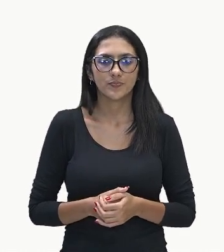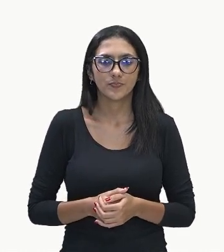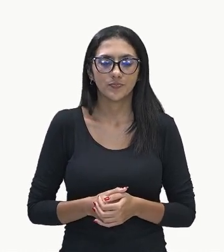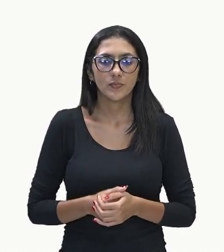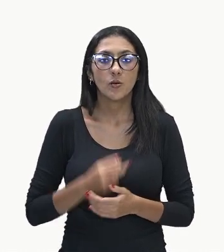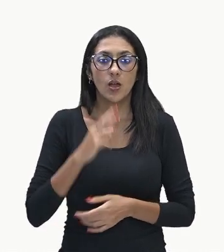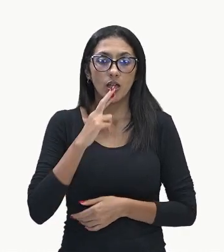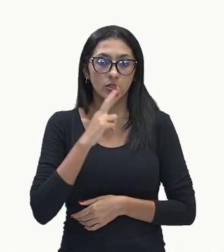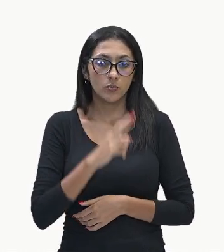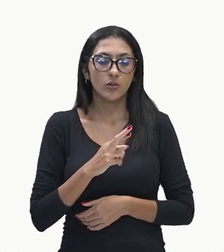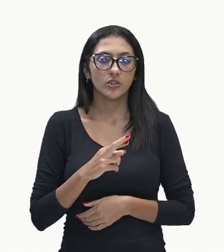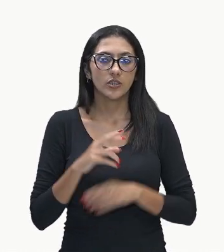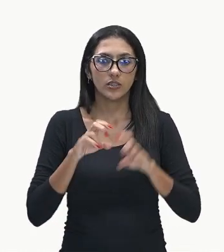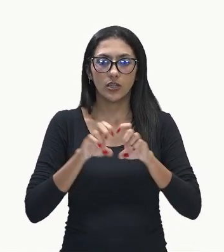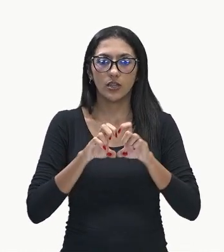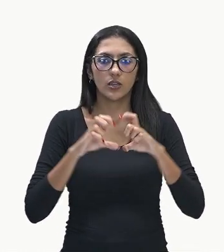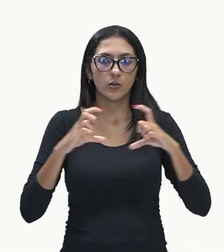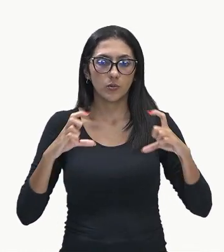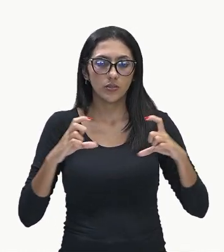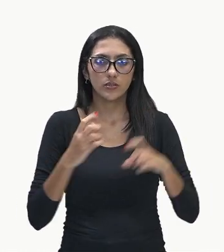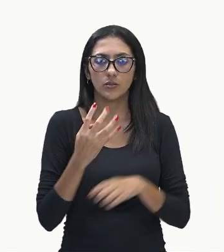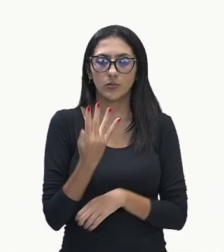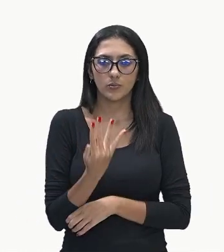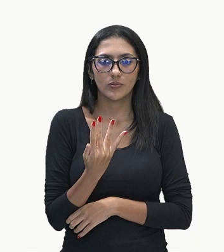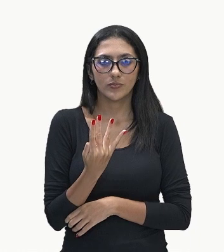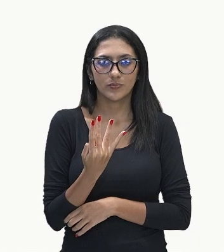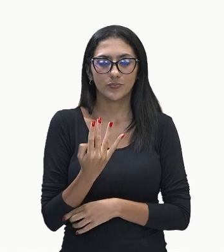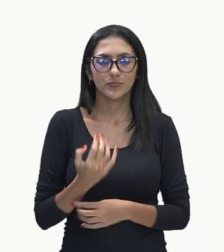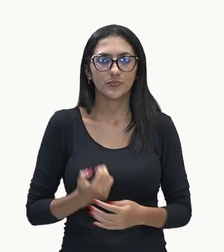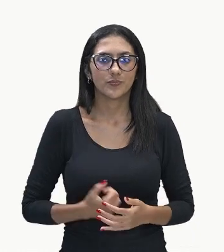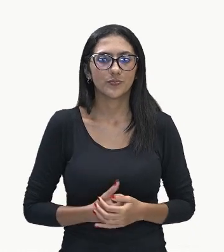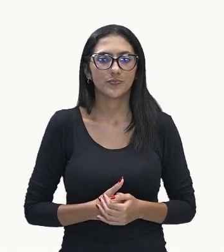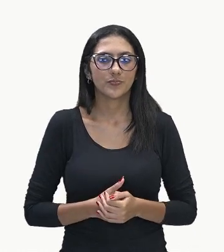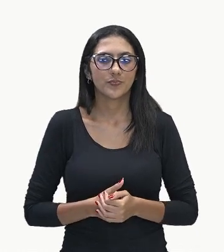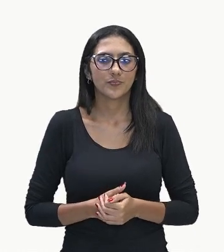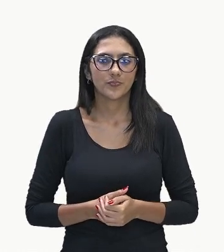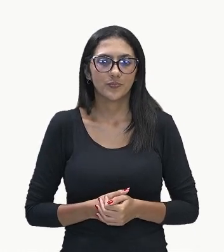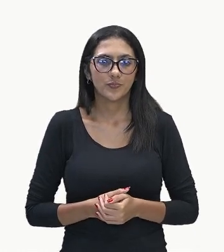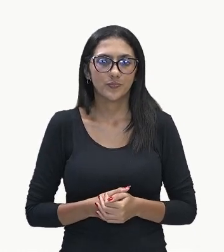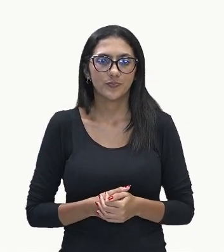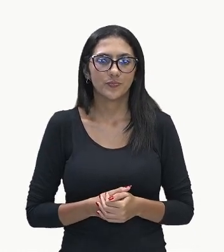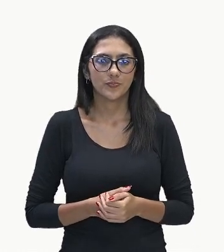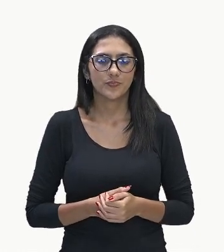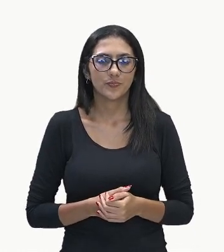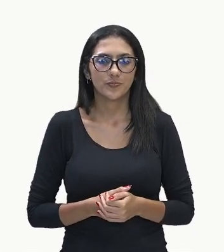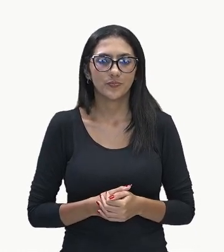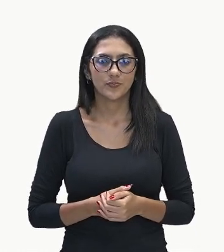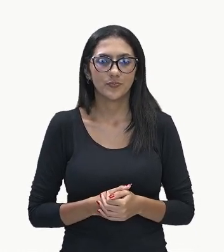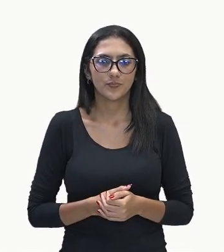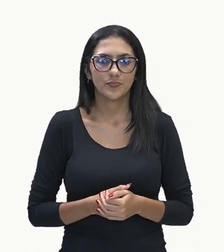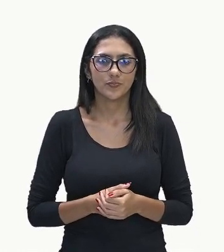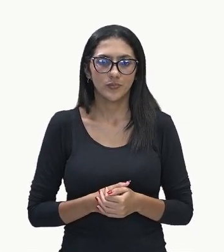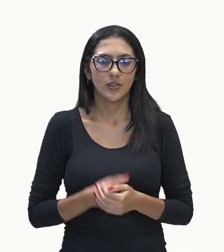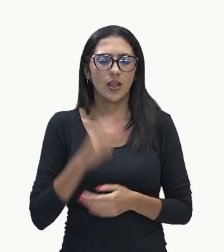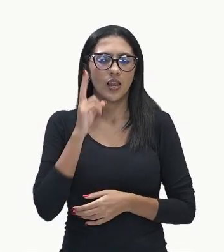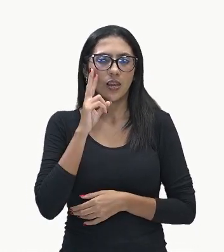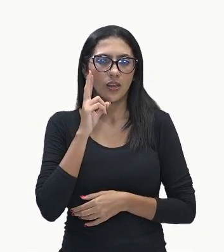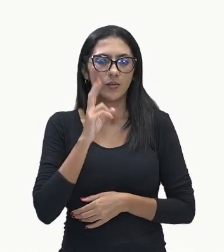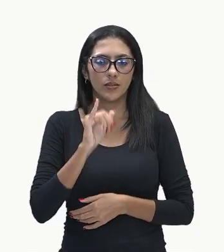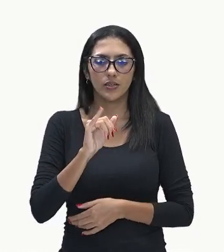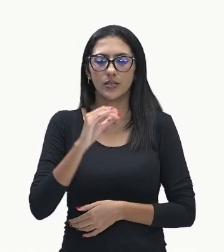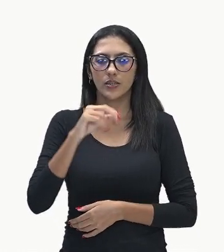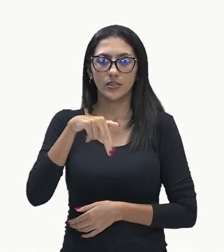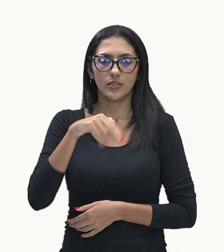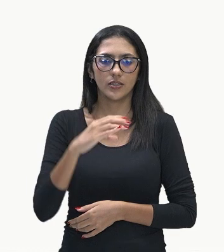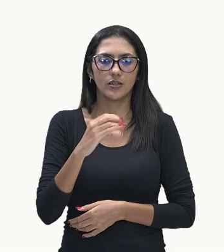nossa equação, quem é? 4, que é o valor da nossa incógnita. Tudo bem?